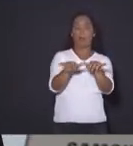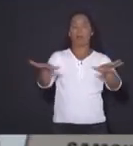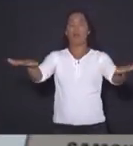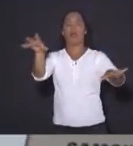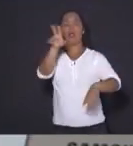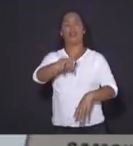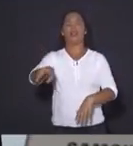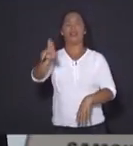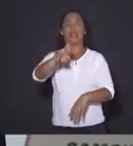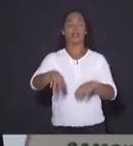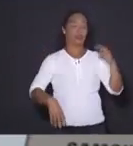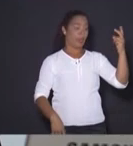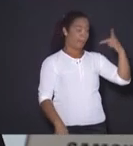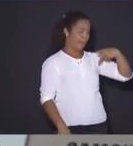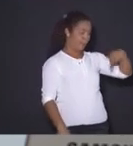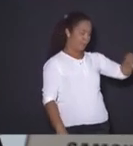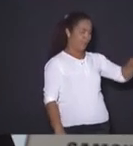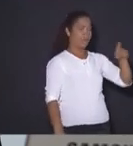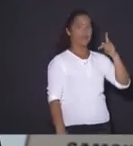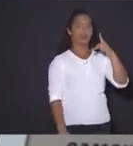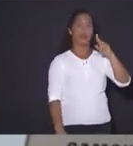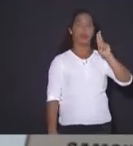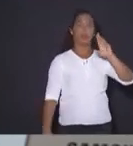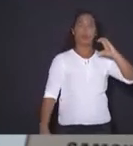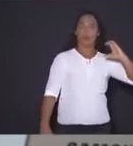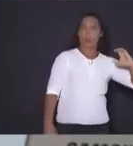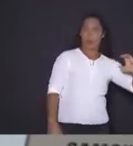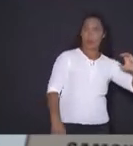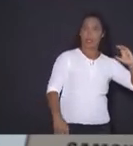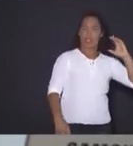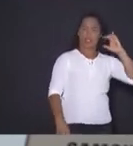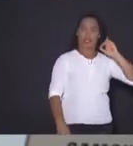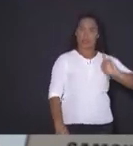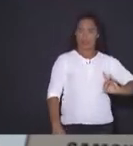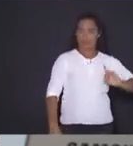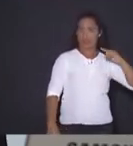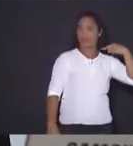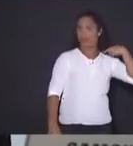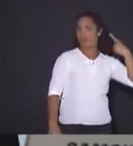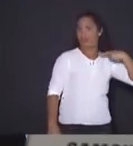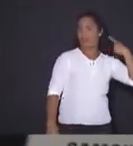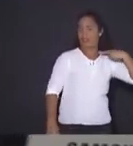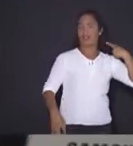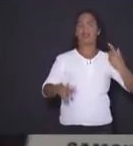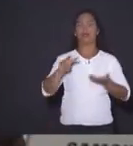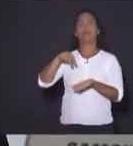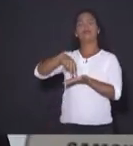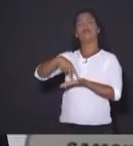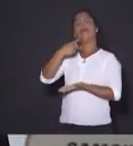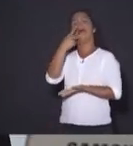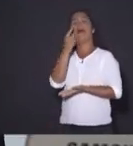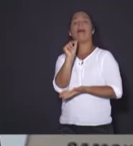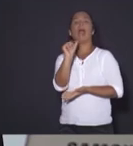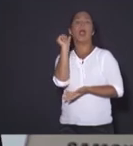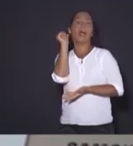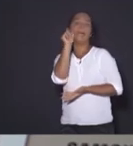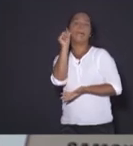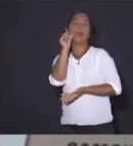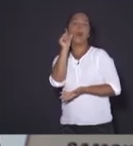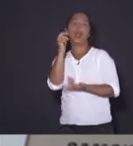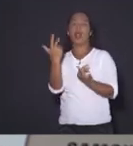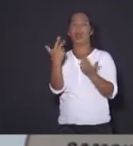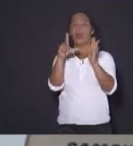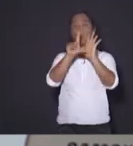o professor da puc do rio grande do sul que chega na sala de professor de feito que chega na sala de aula diz que as mulheres são como as leis as